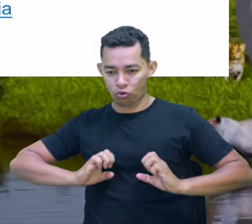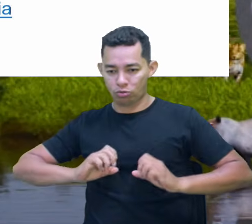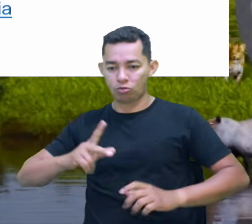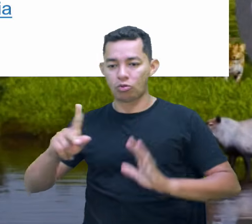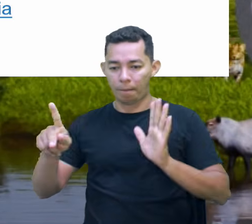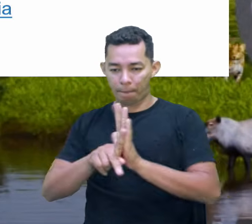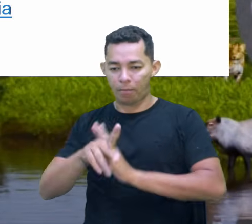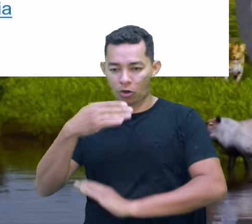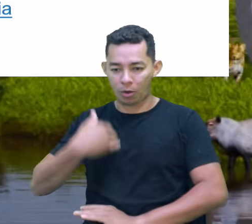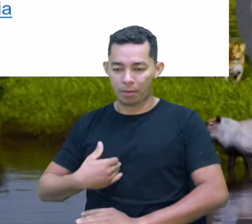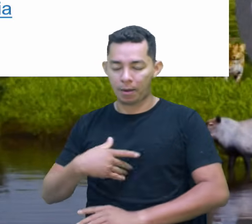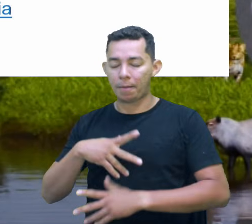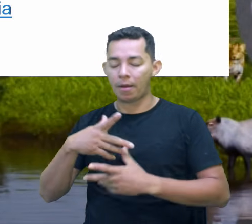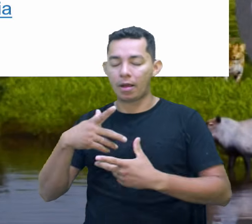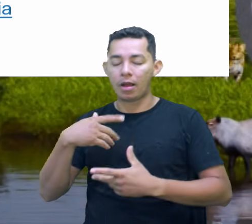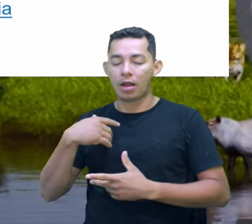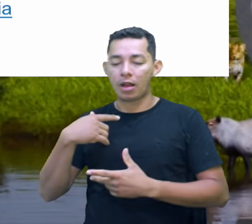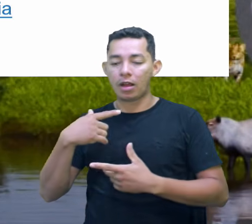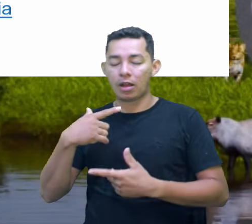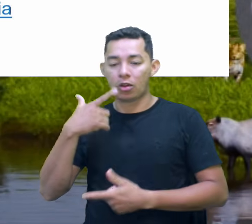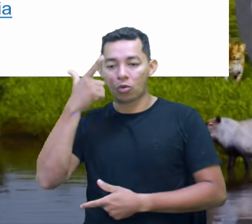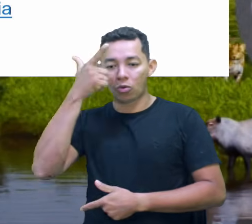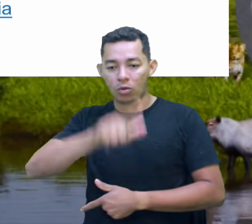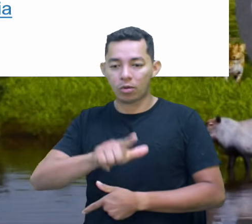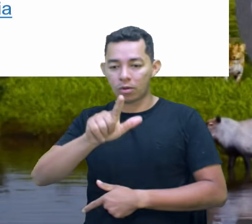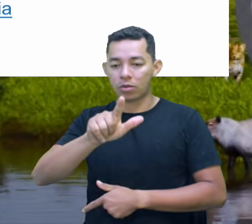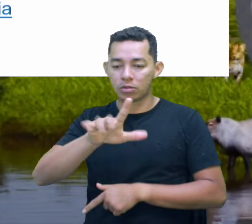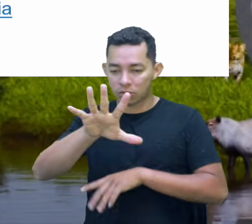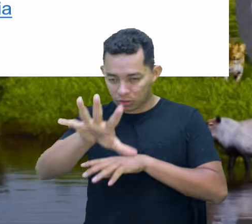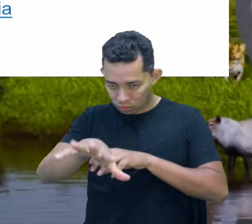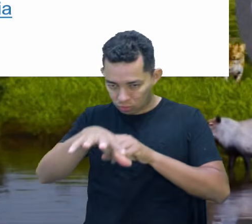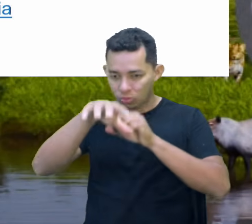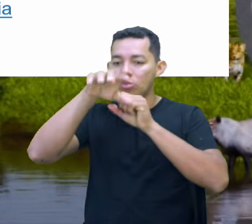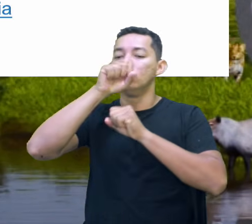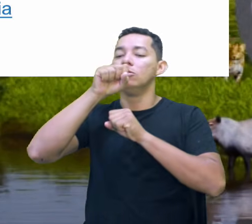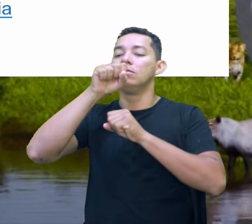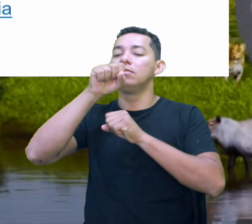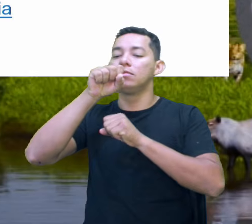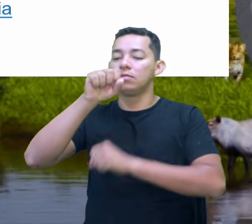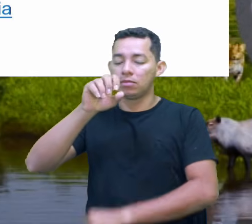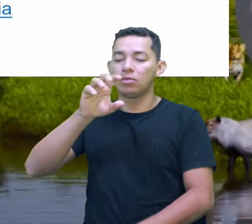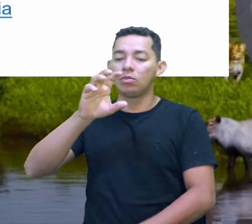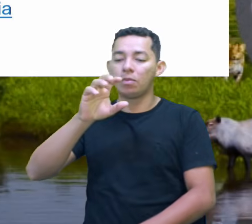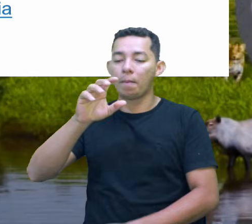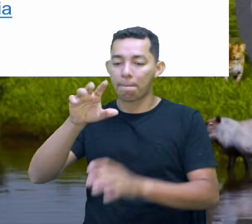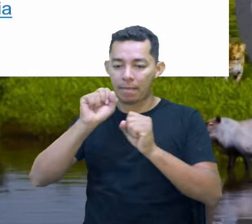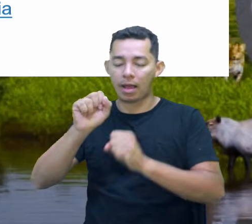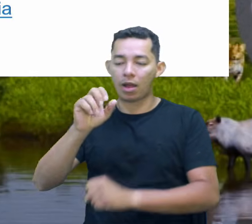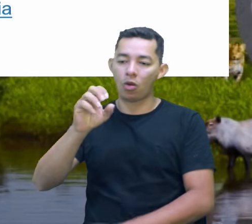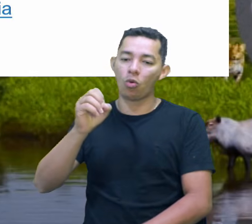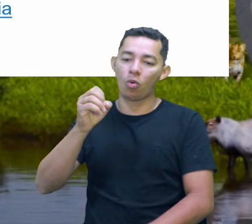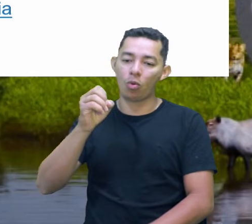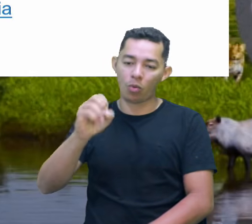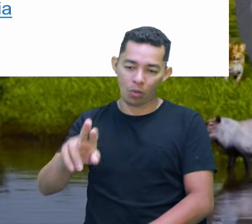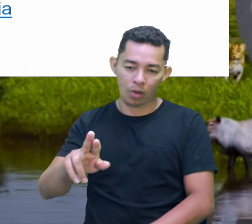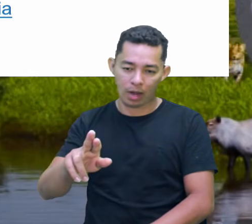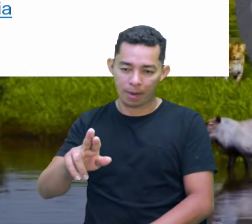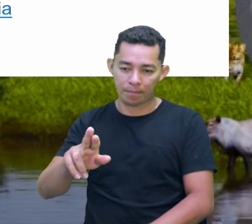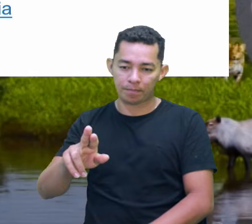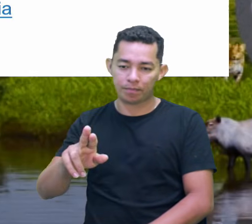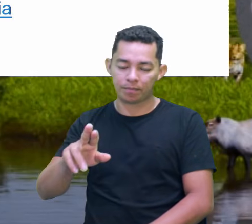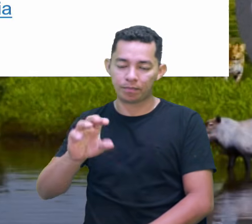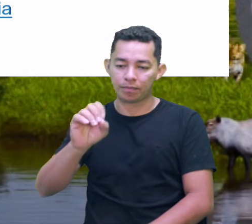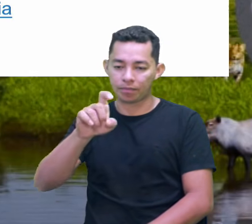atmosfera, né? Porém, se a gente mergulhar na água, a gente não consegue respirar dentro da